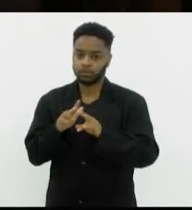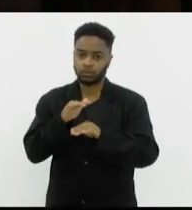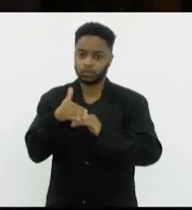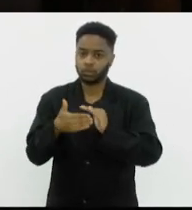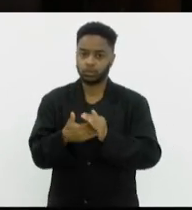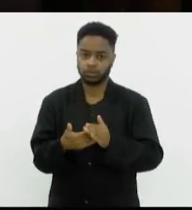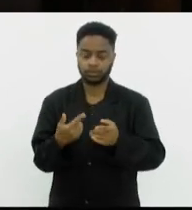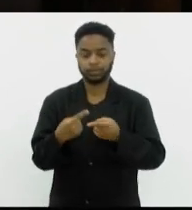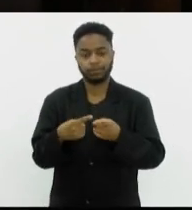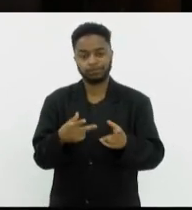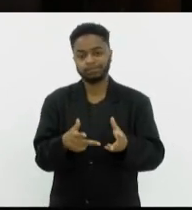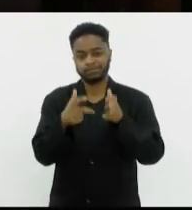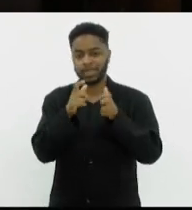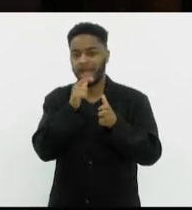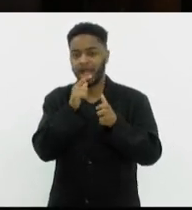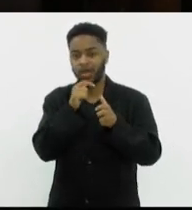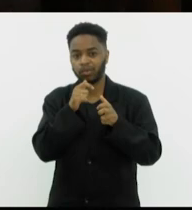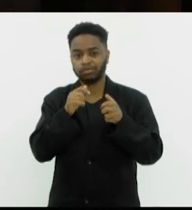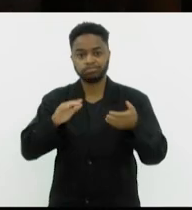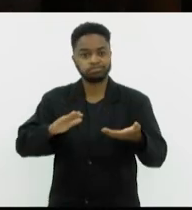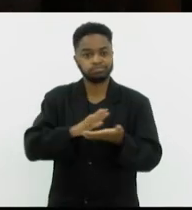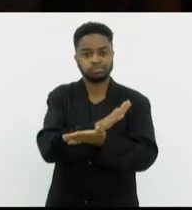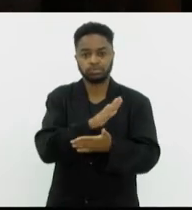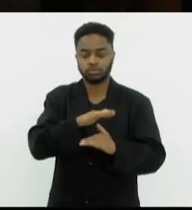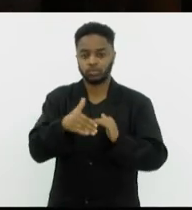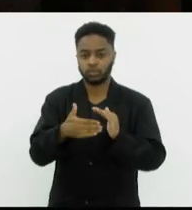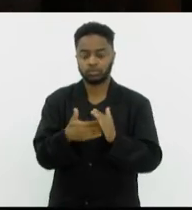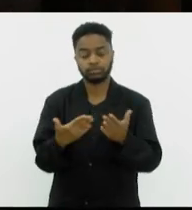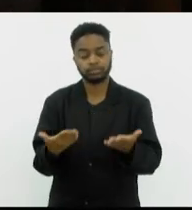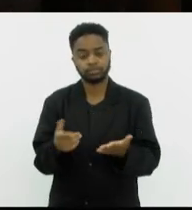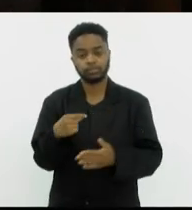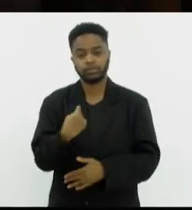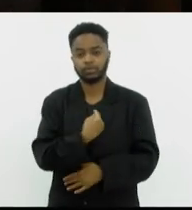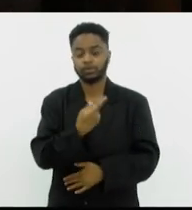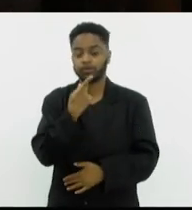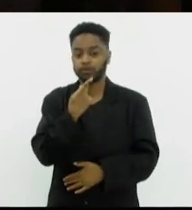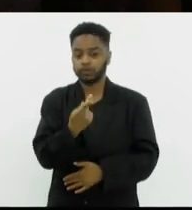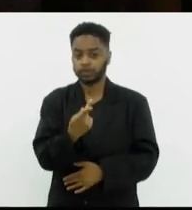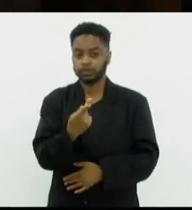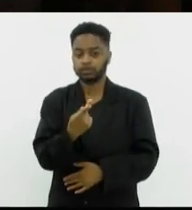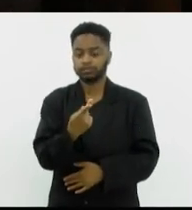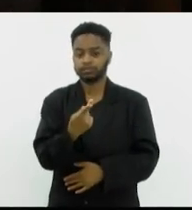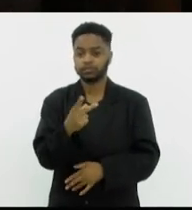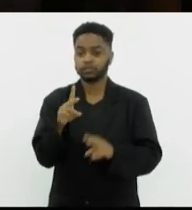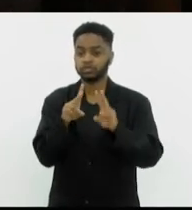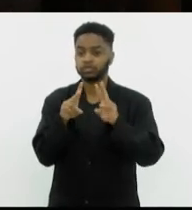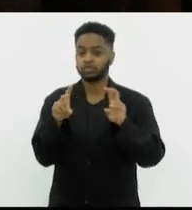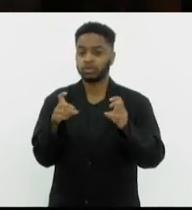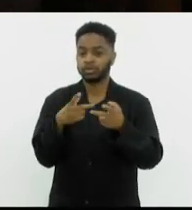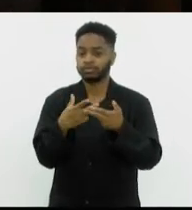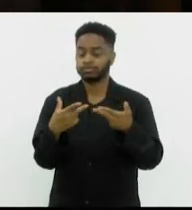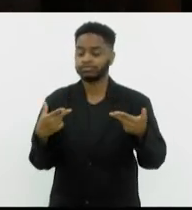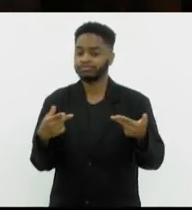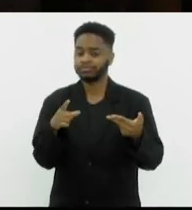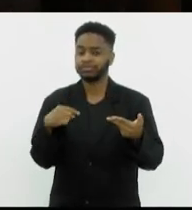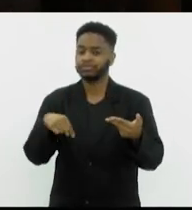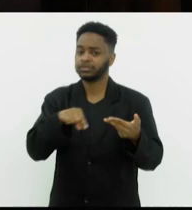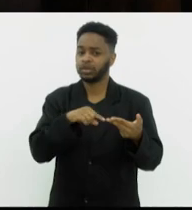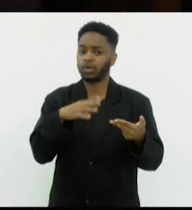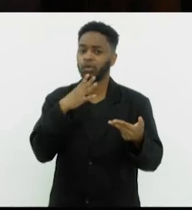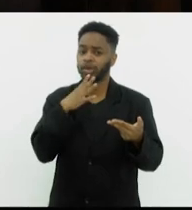água literalmente levar tudo. Então, nós estamos falando, presidente, de uma realidade conhecida de milhões